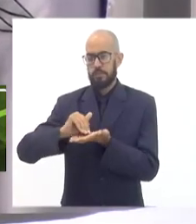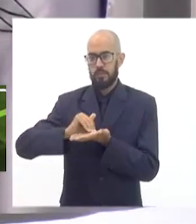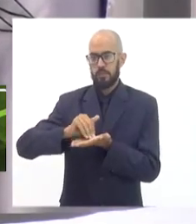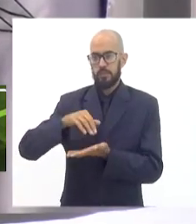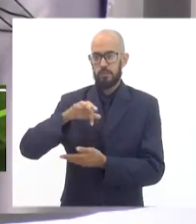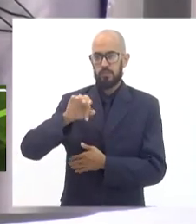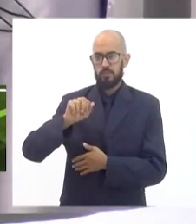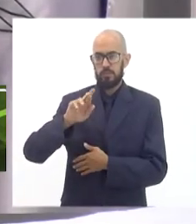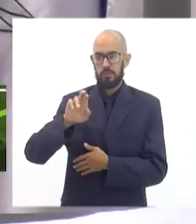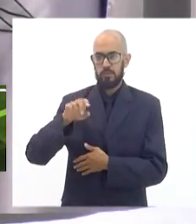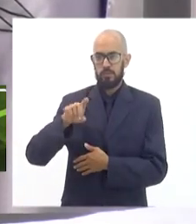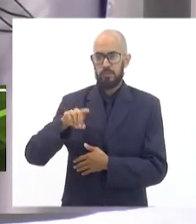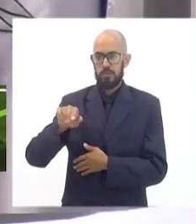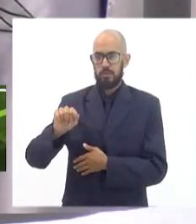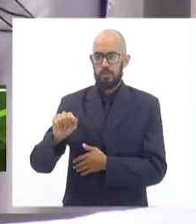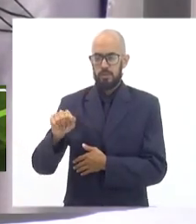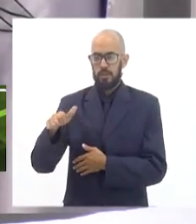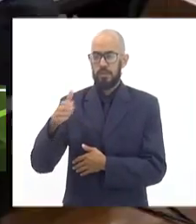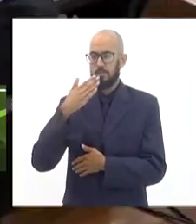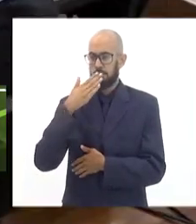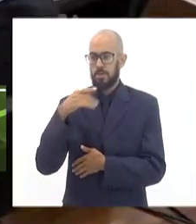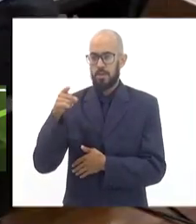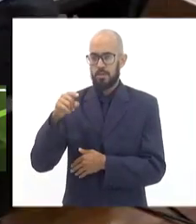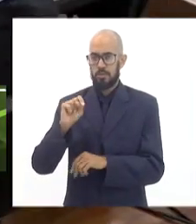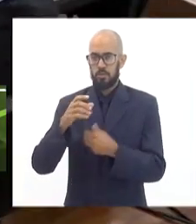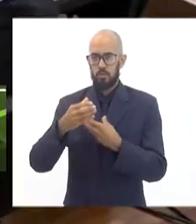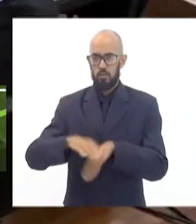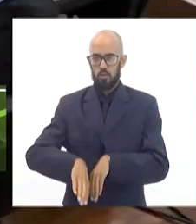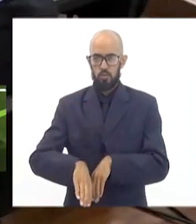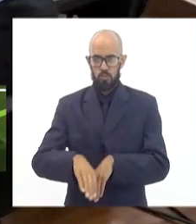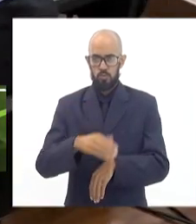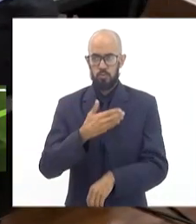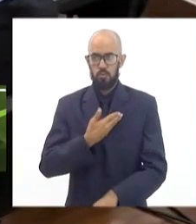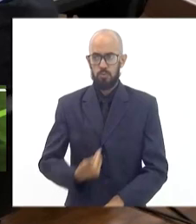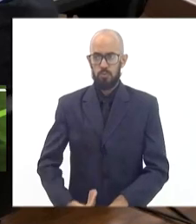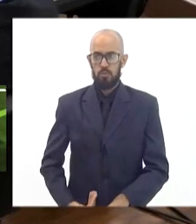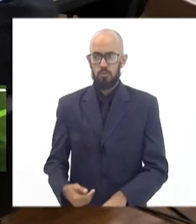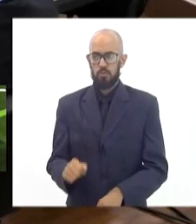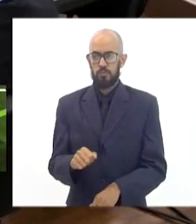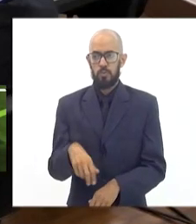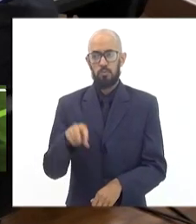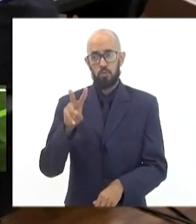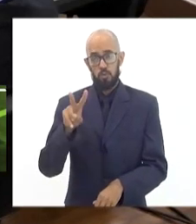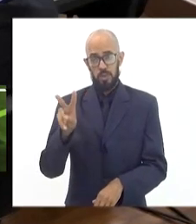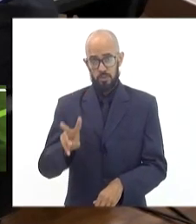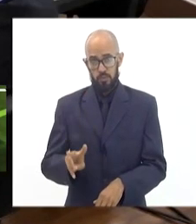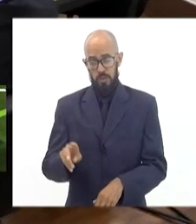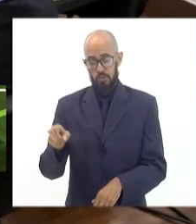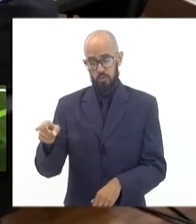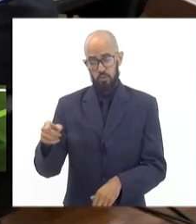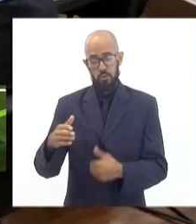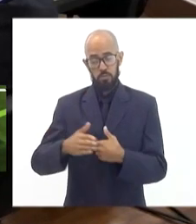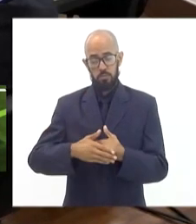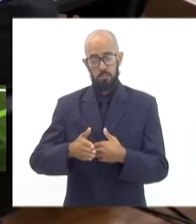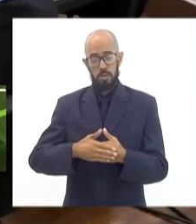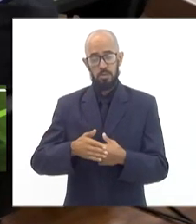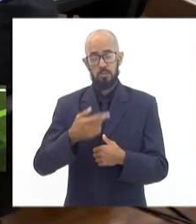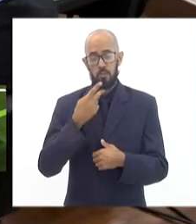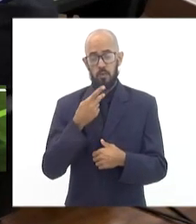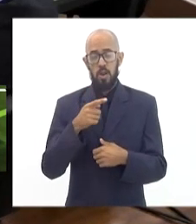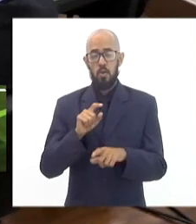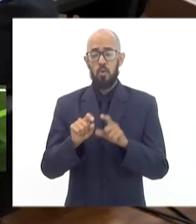pedido de abertura de concurso público por duas vezes o show coloco aqui que